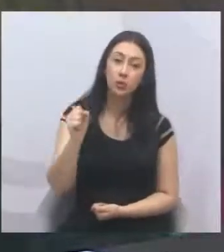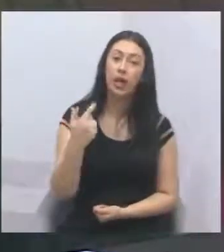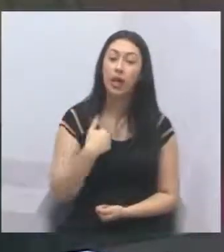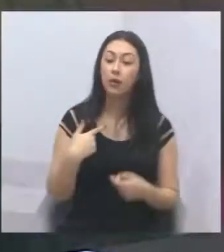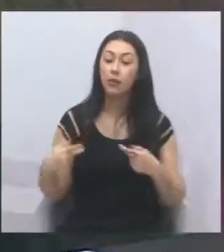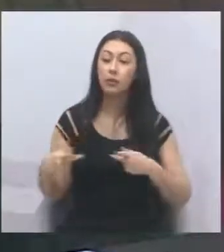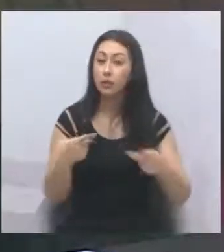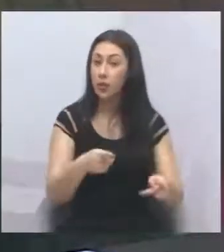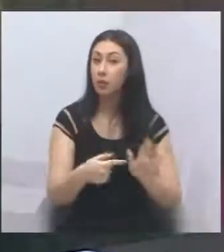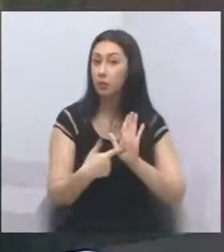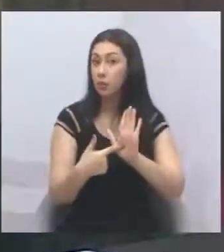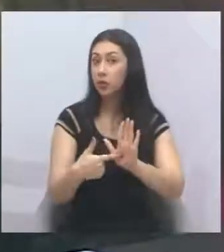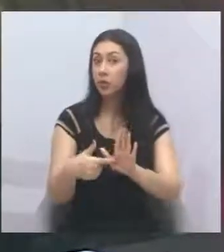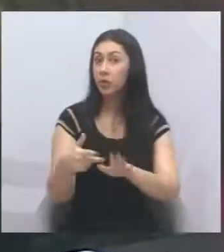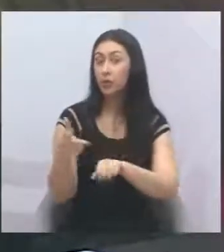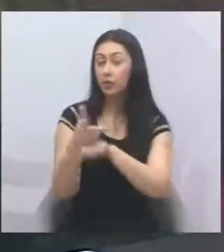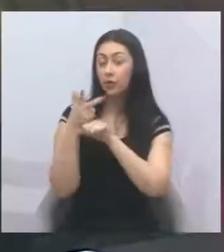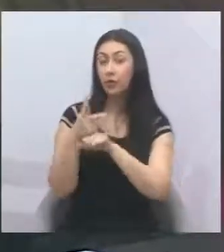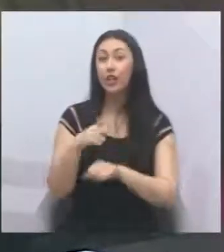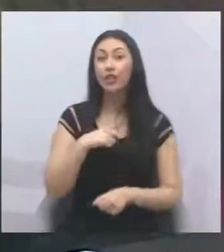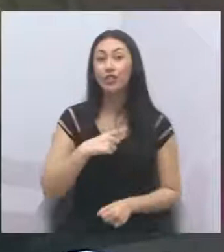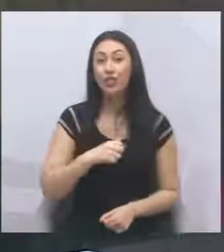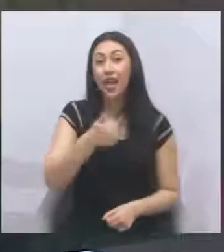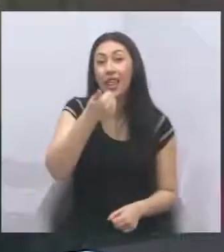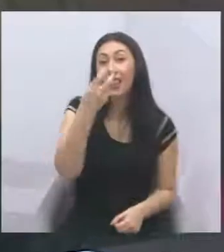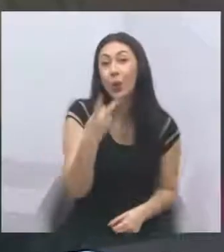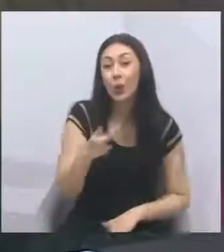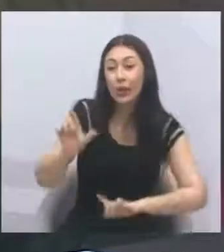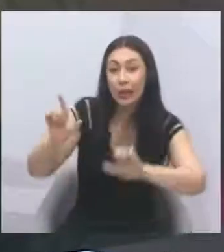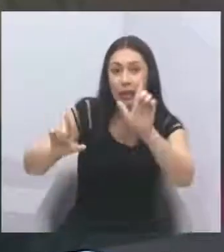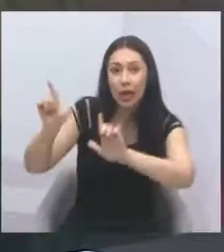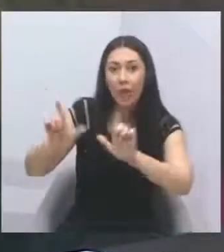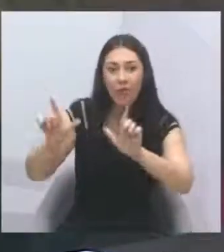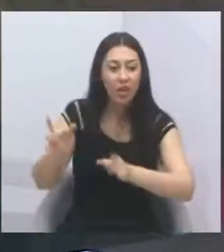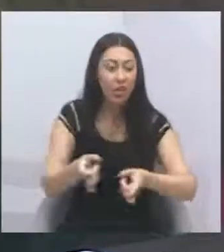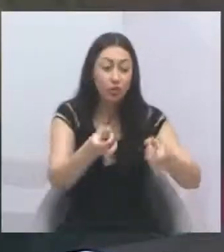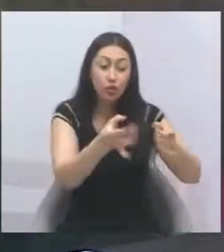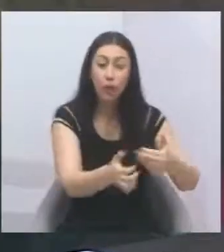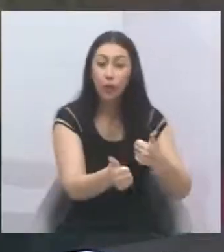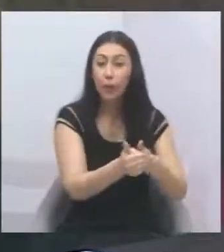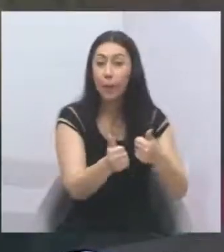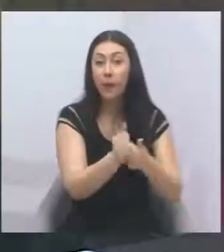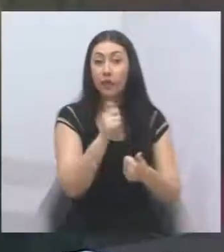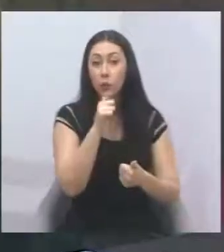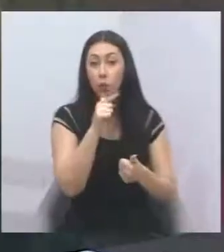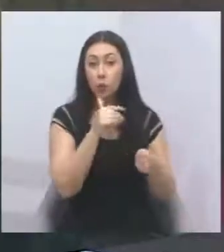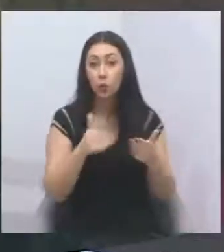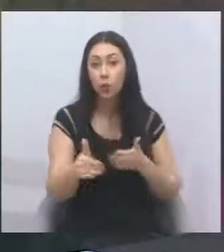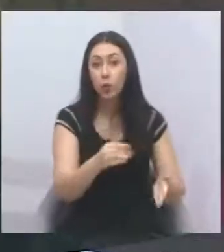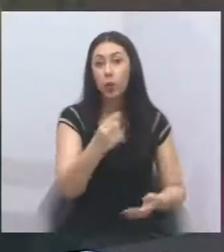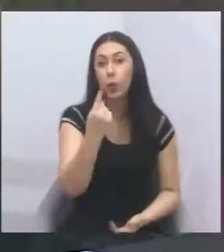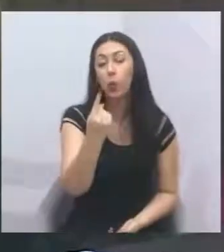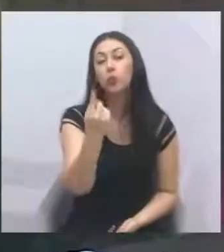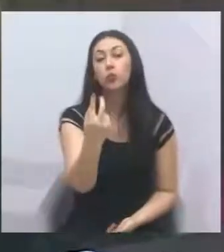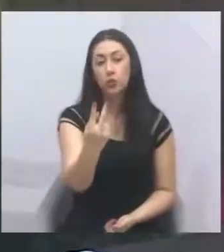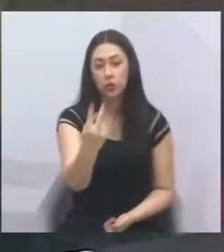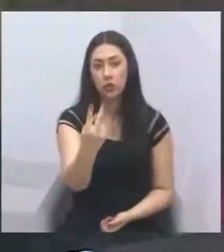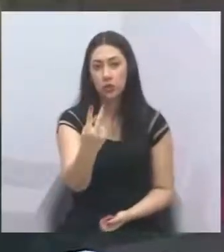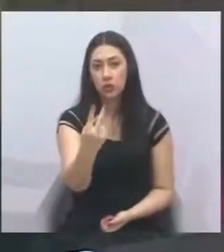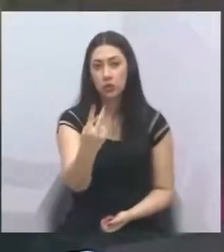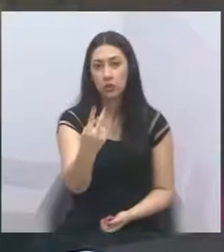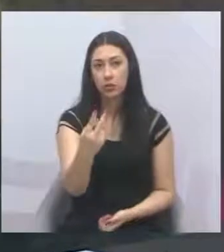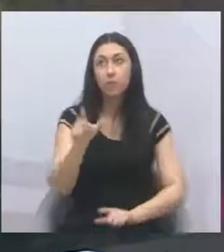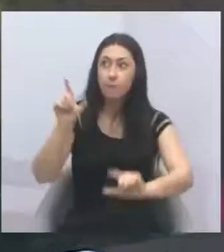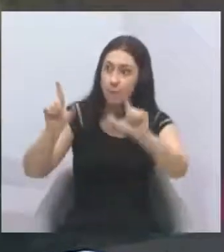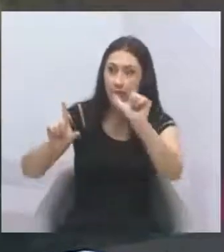sociais o vídeo, 12 televisores jogados na beira de um rio, 12 televisores, 12.